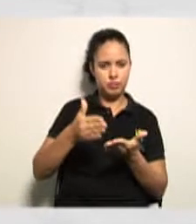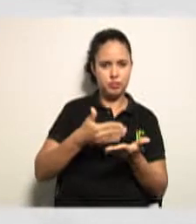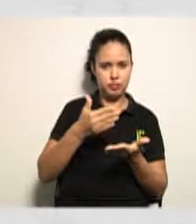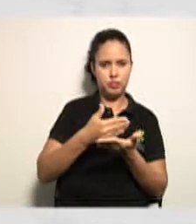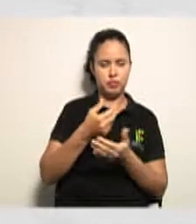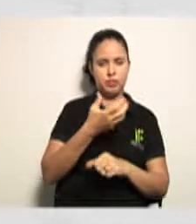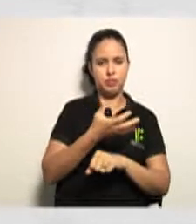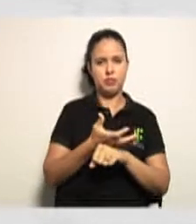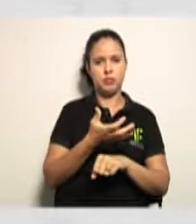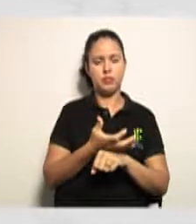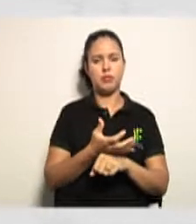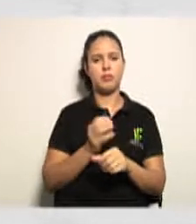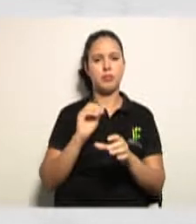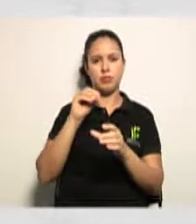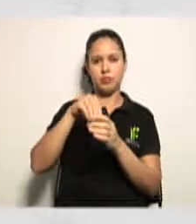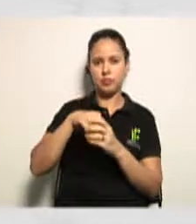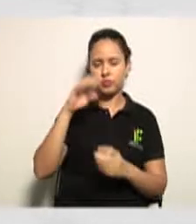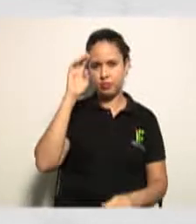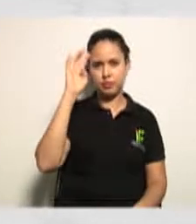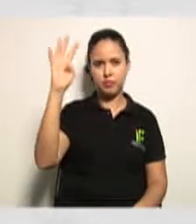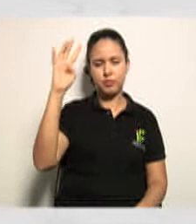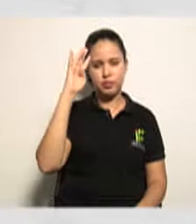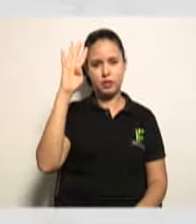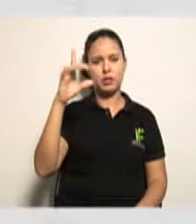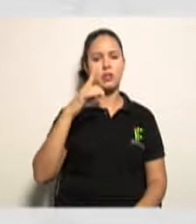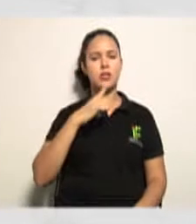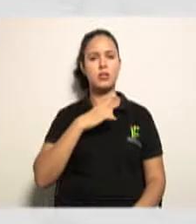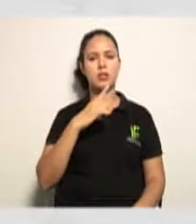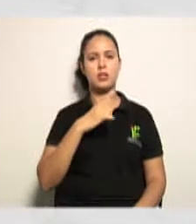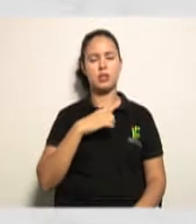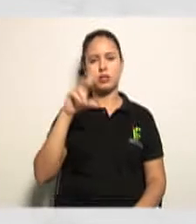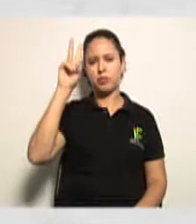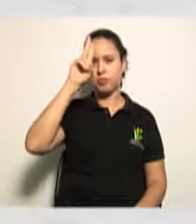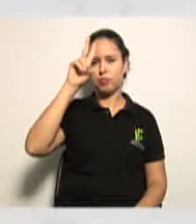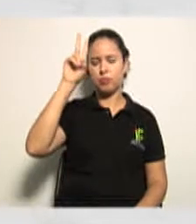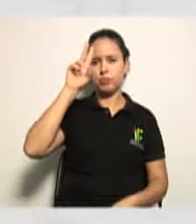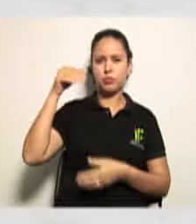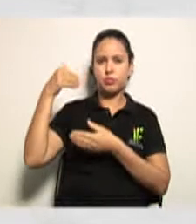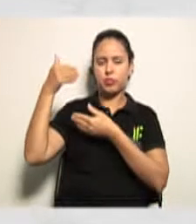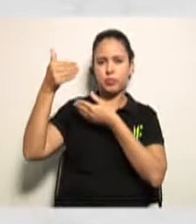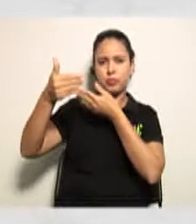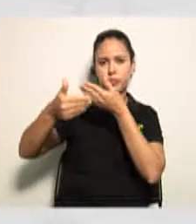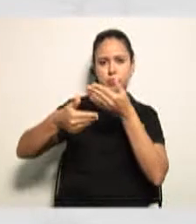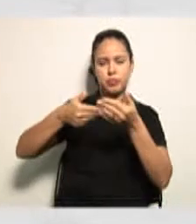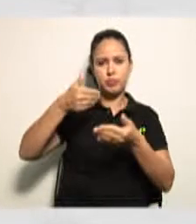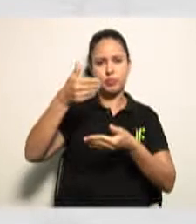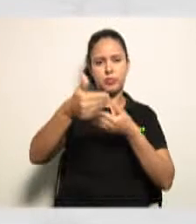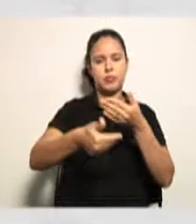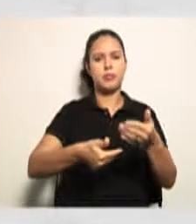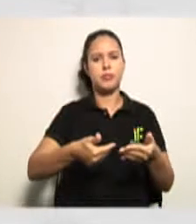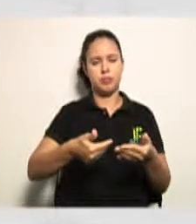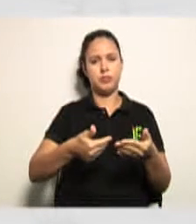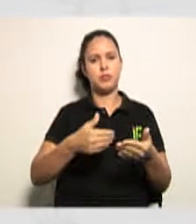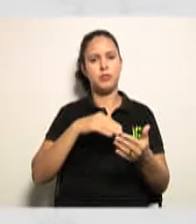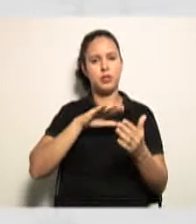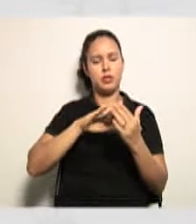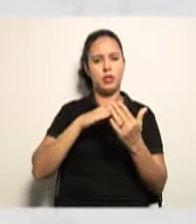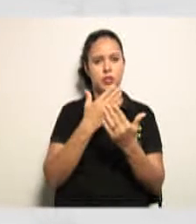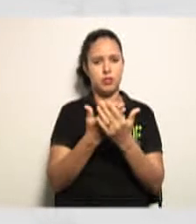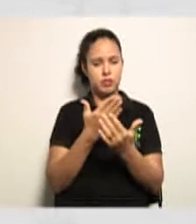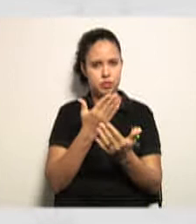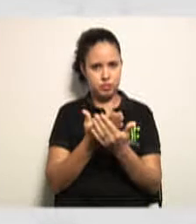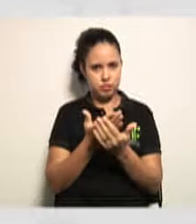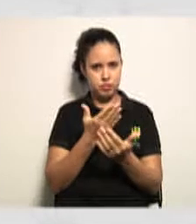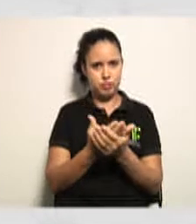dentro das teorias, a gente também tem essa linha histórica, que a gente começa lá pela escola clássica, que